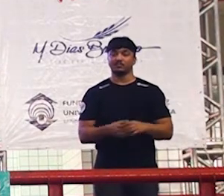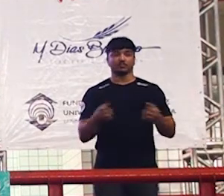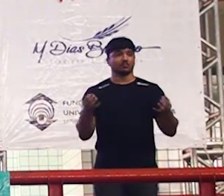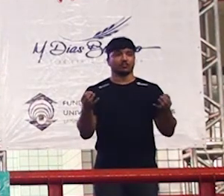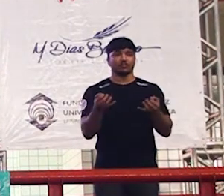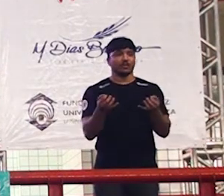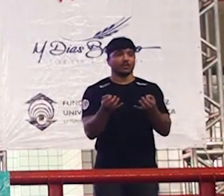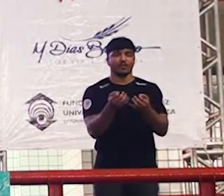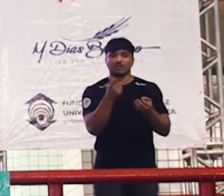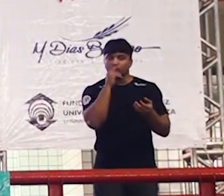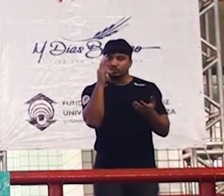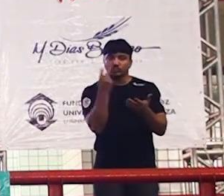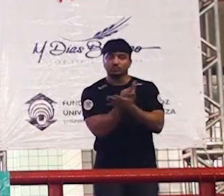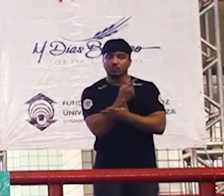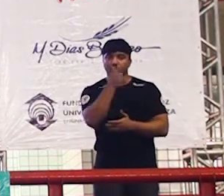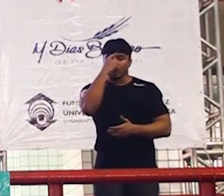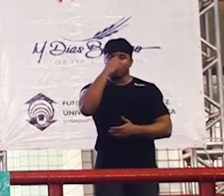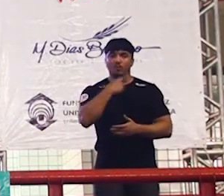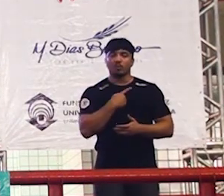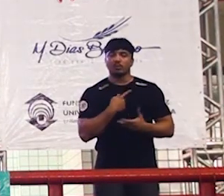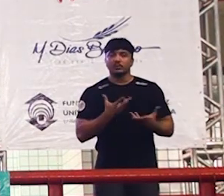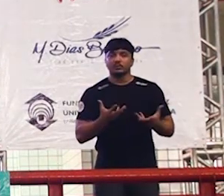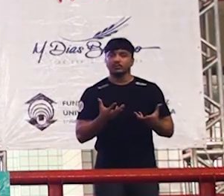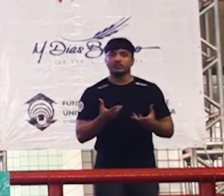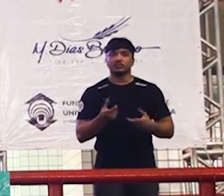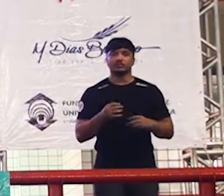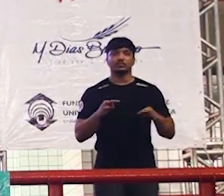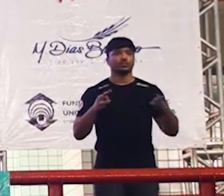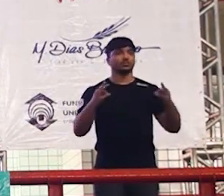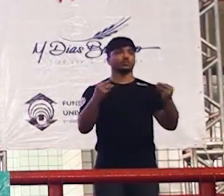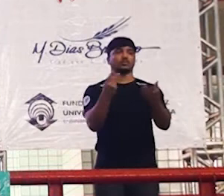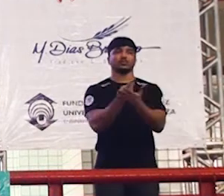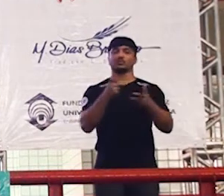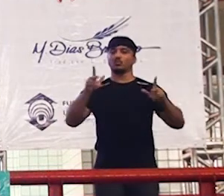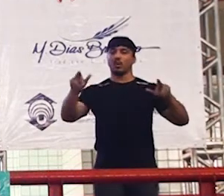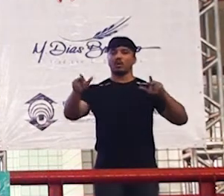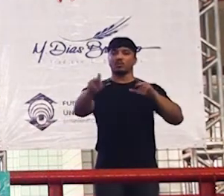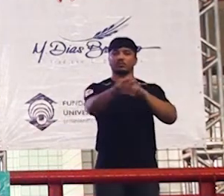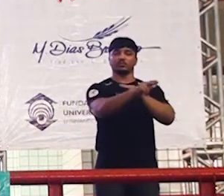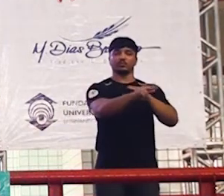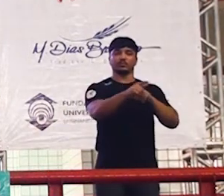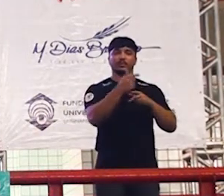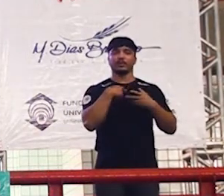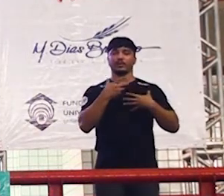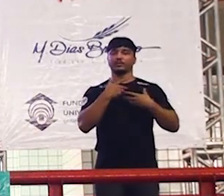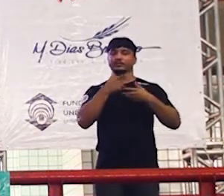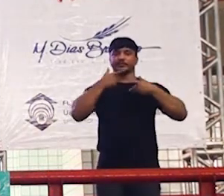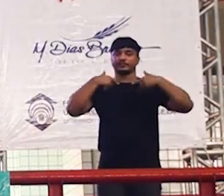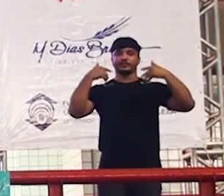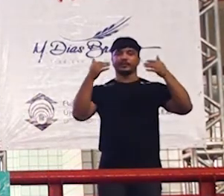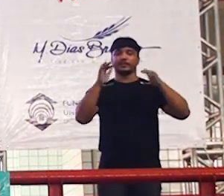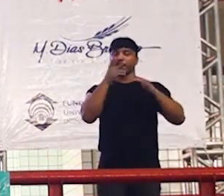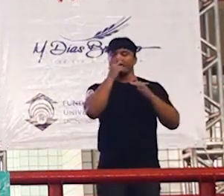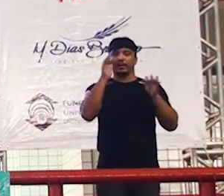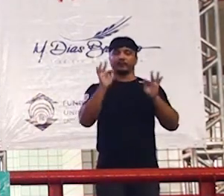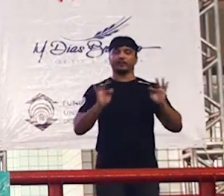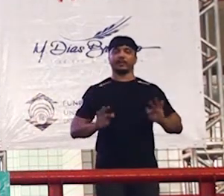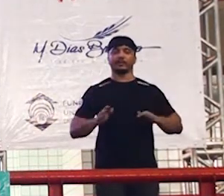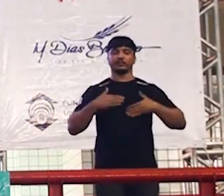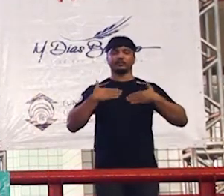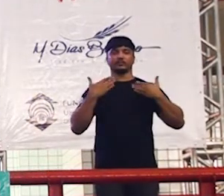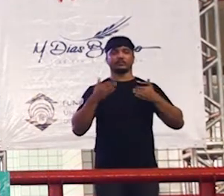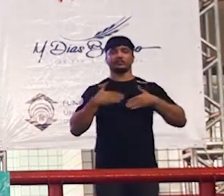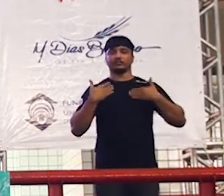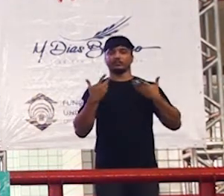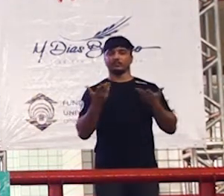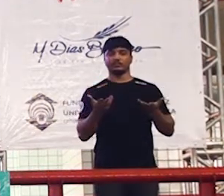Perfeito. Foi exatamente o que aconteceu comigo, o que aconteceu comigo, o que aconteceu com todo mundo. Fiquei radiante. Eu havia realizado uma consulta paranormal com o pai